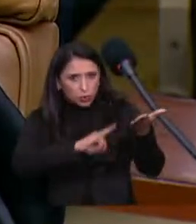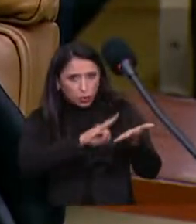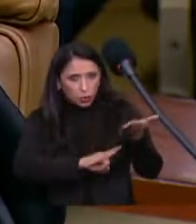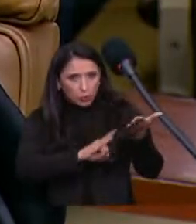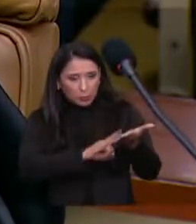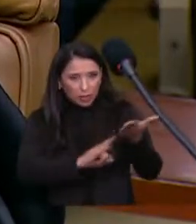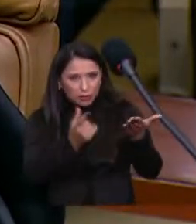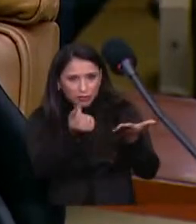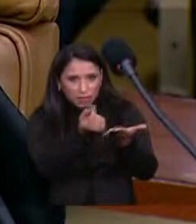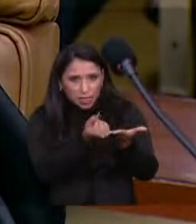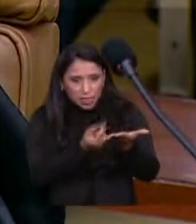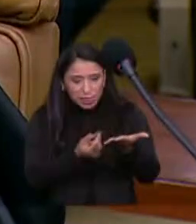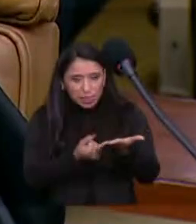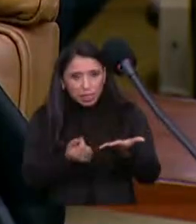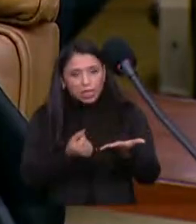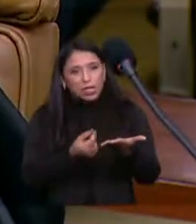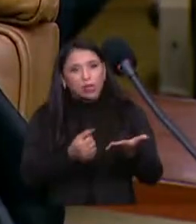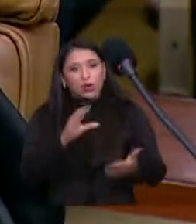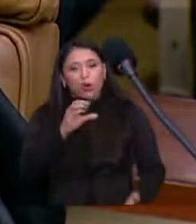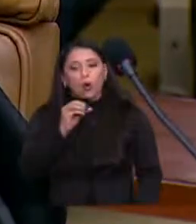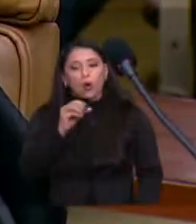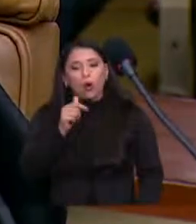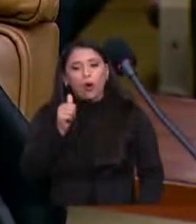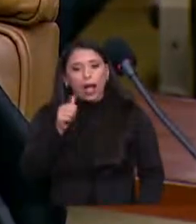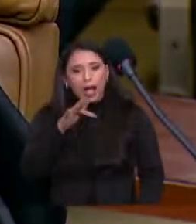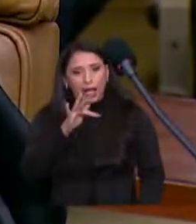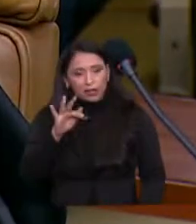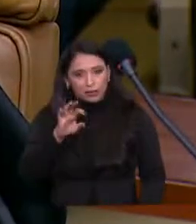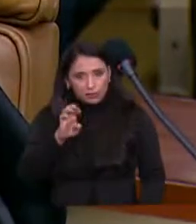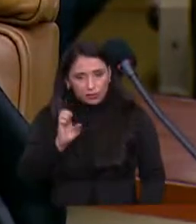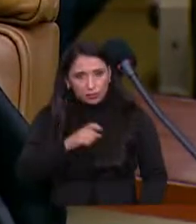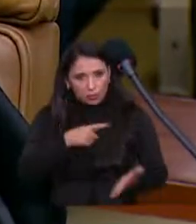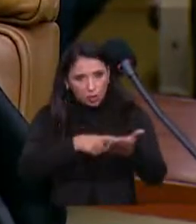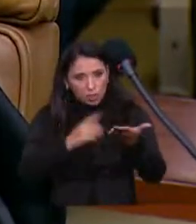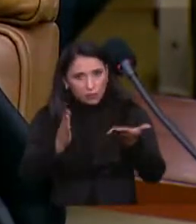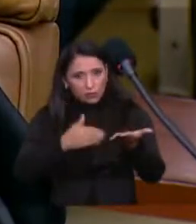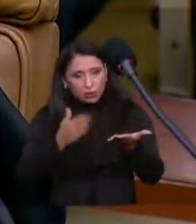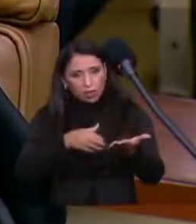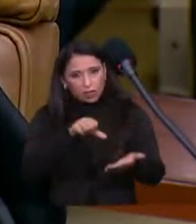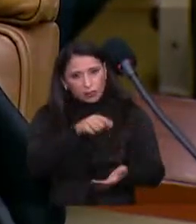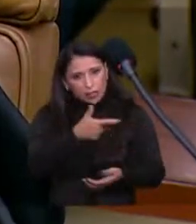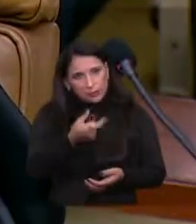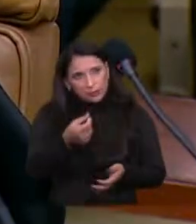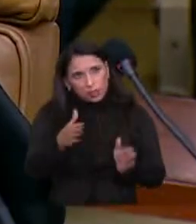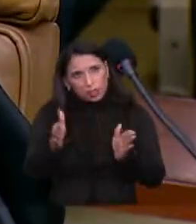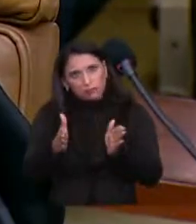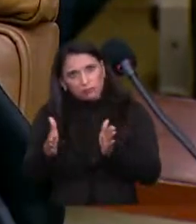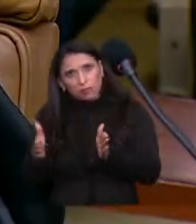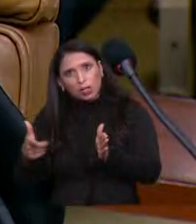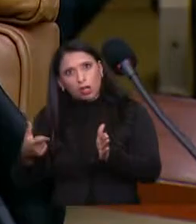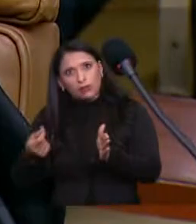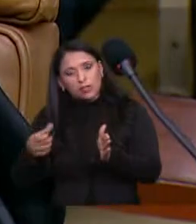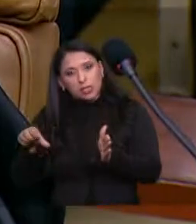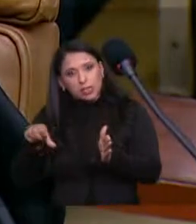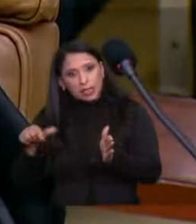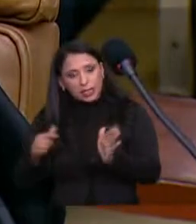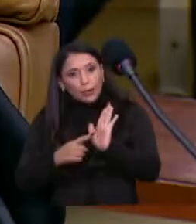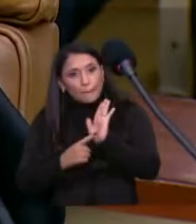15 615 do coaf Folhas 92970 elucida